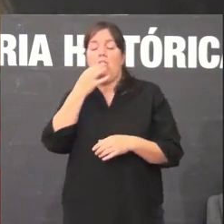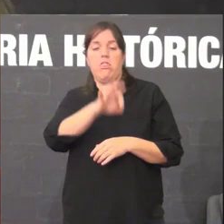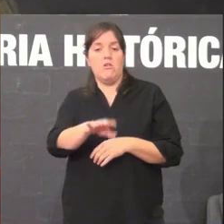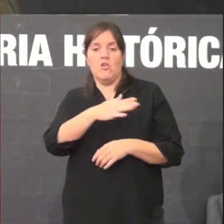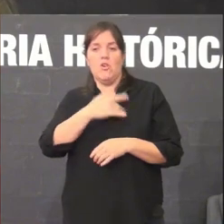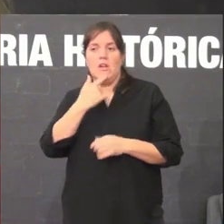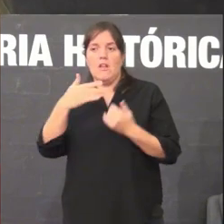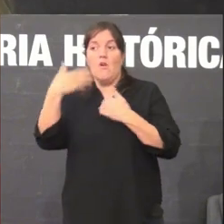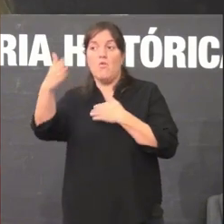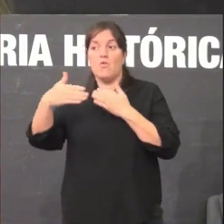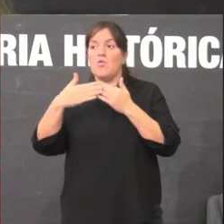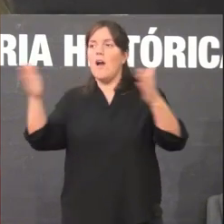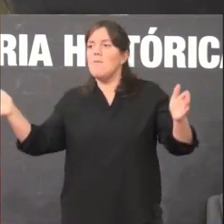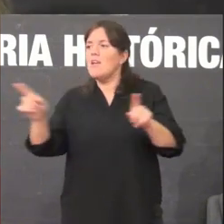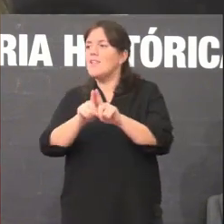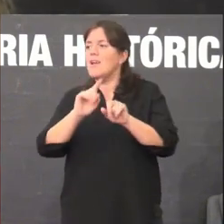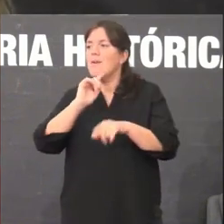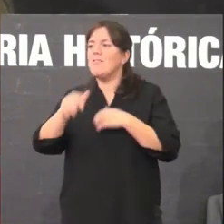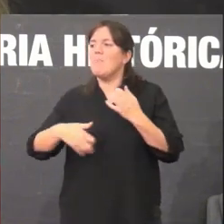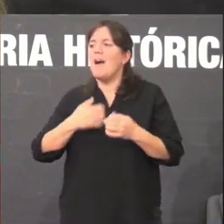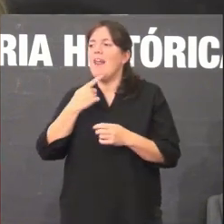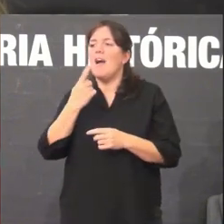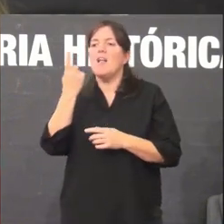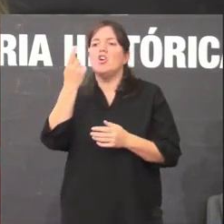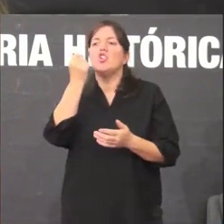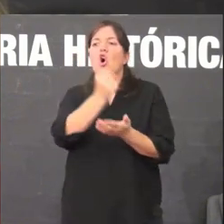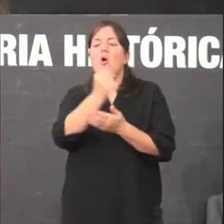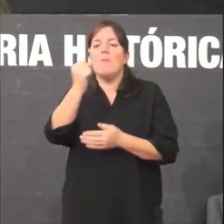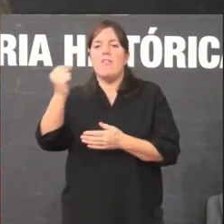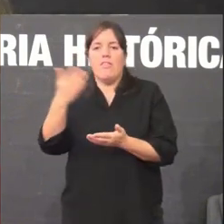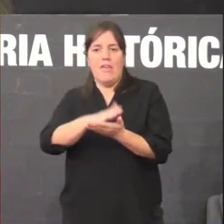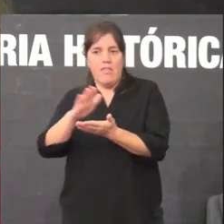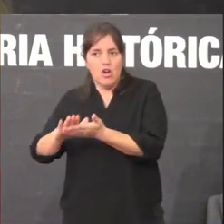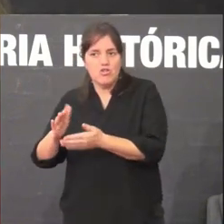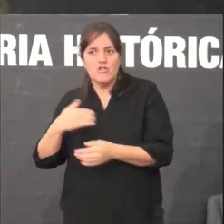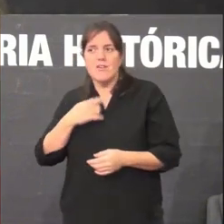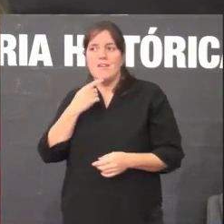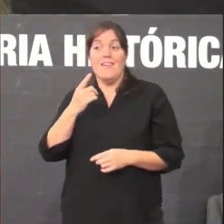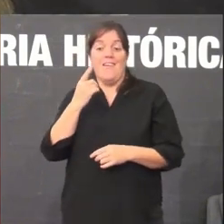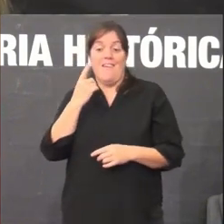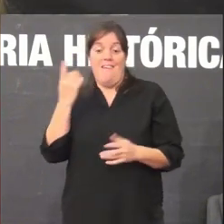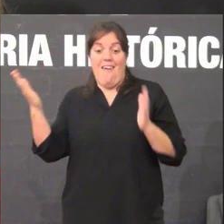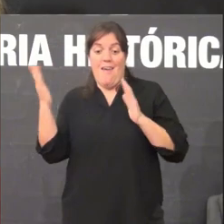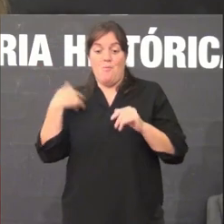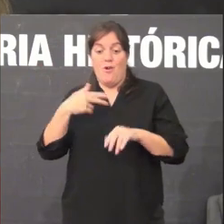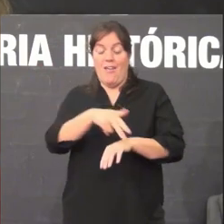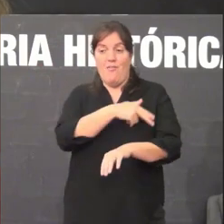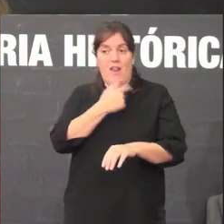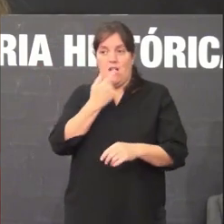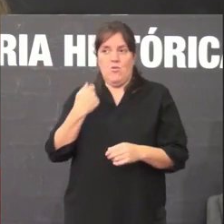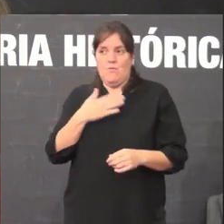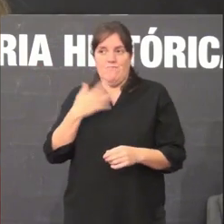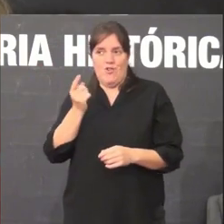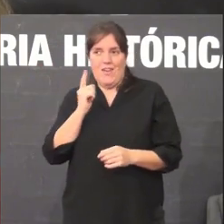judicial aos milhares de homicídios e violações de direitos humanos praticados por Franco e pelas suas forças armadas.